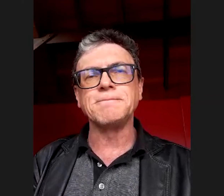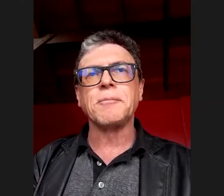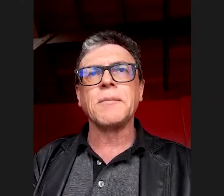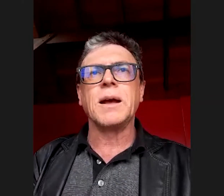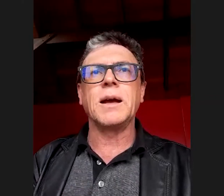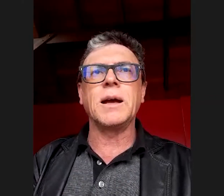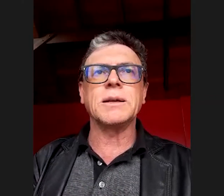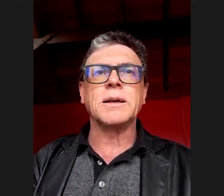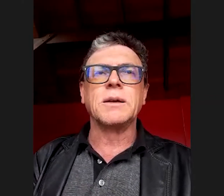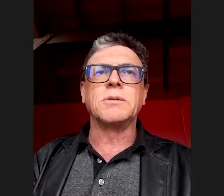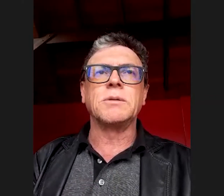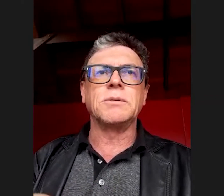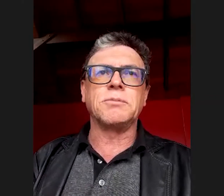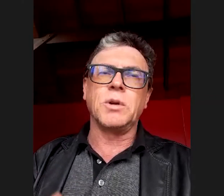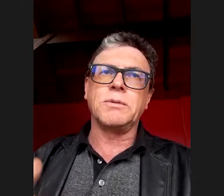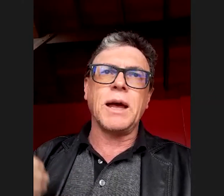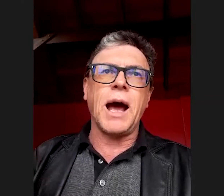né?